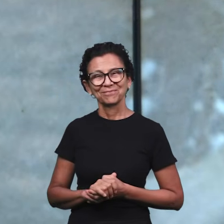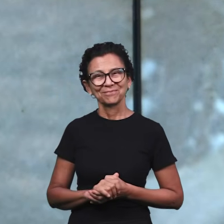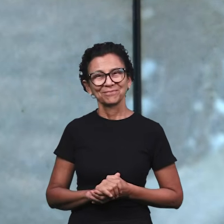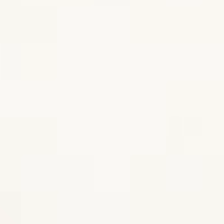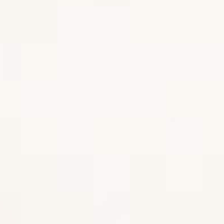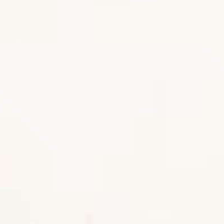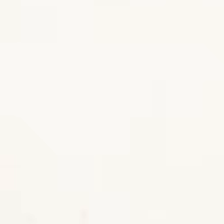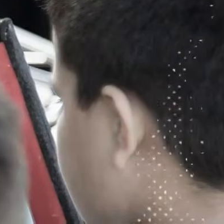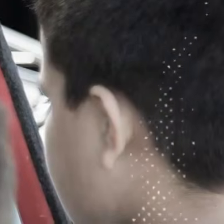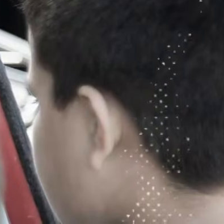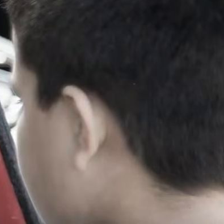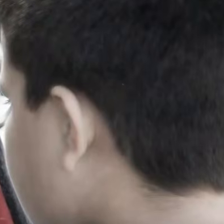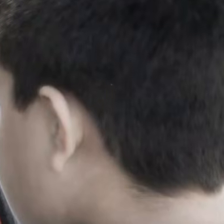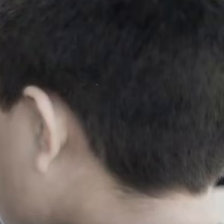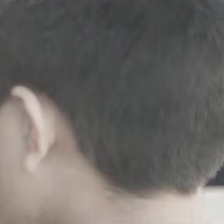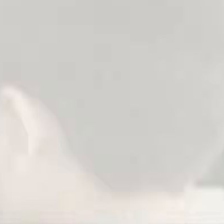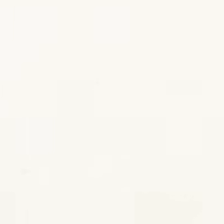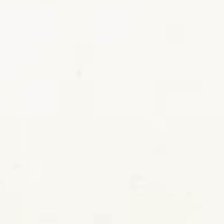jovem!